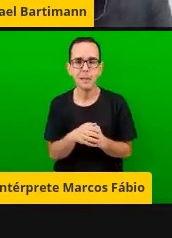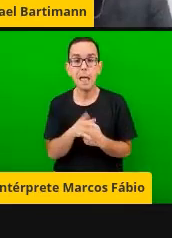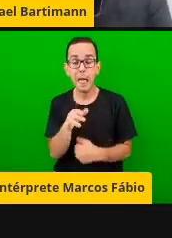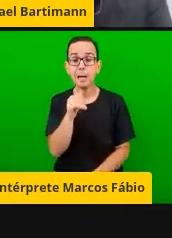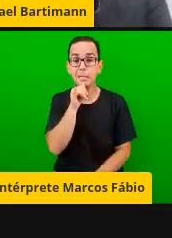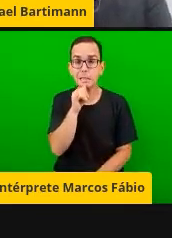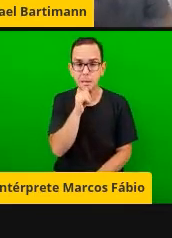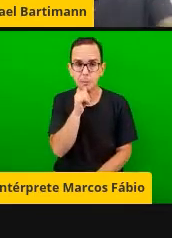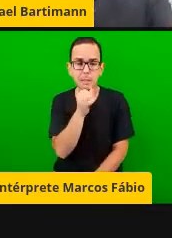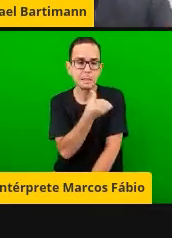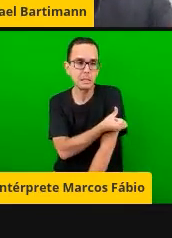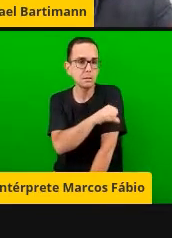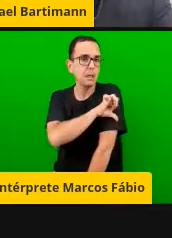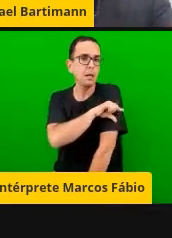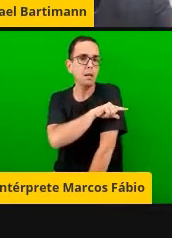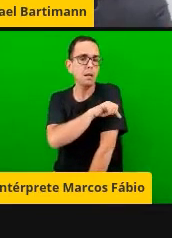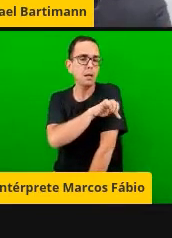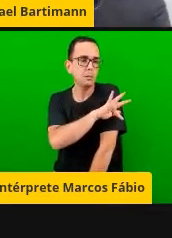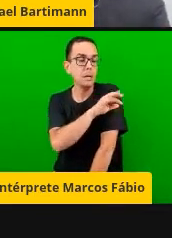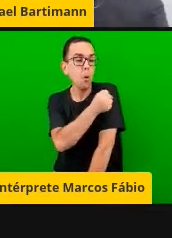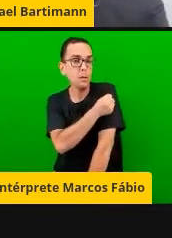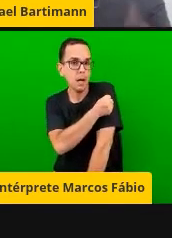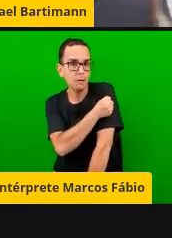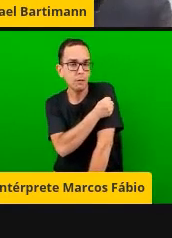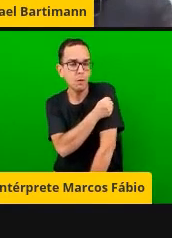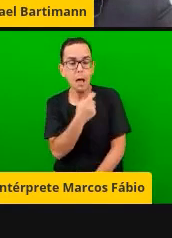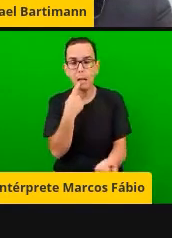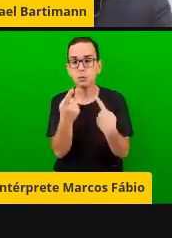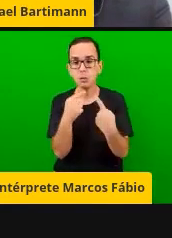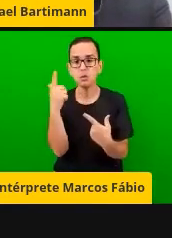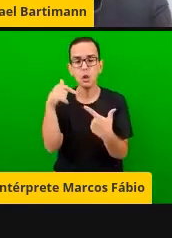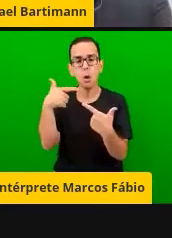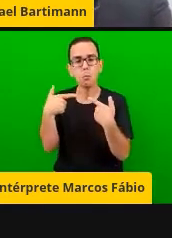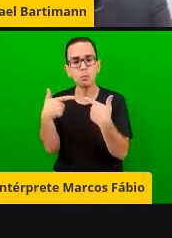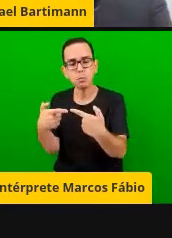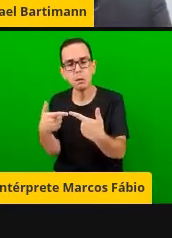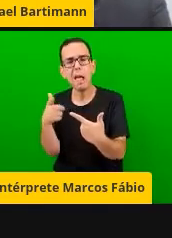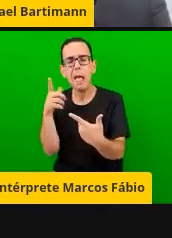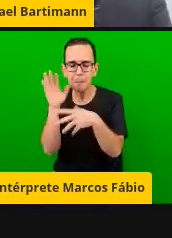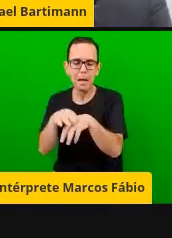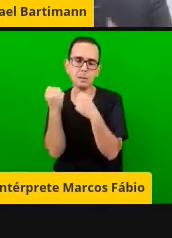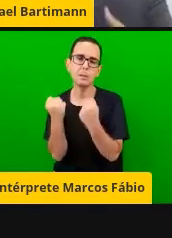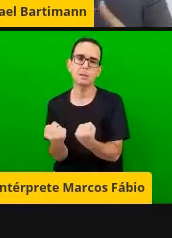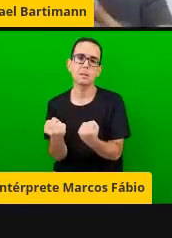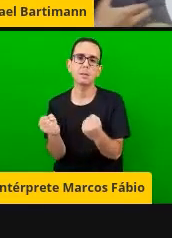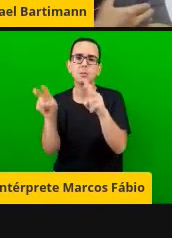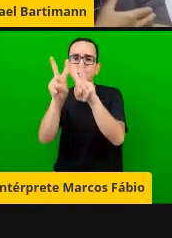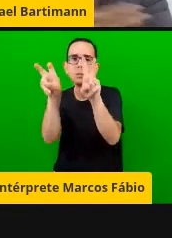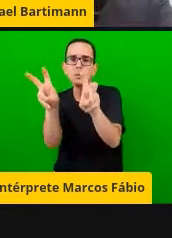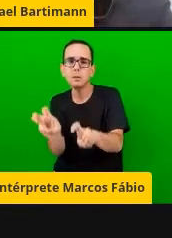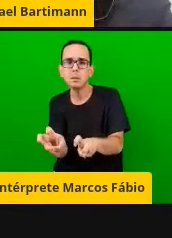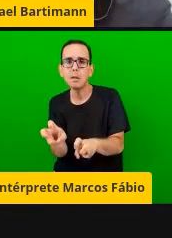6º e 7º ano. No 8º ano, por exemplo, a discussão geopolítica ela vem mais pesada ainda, com temas que a gente pode,